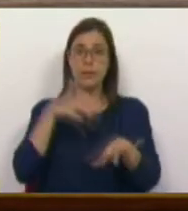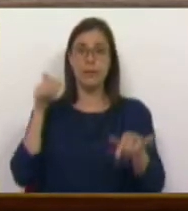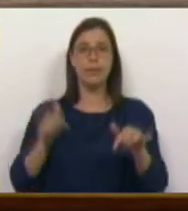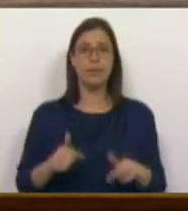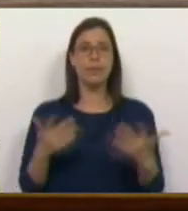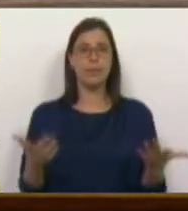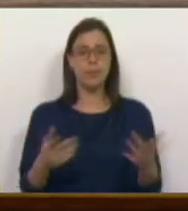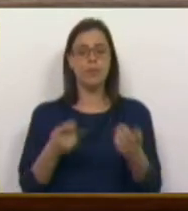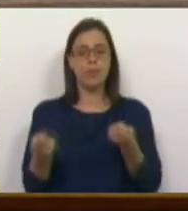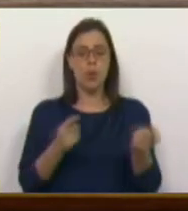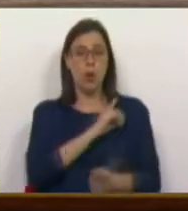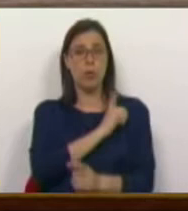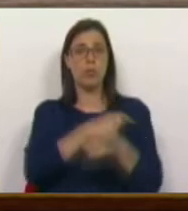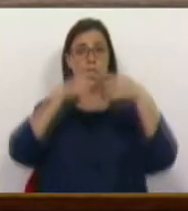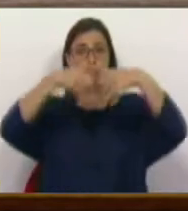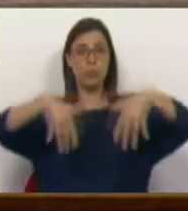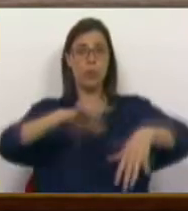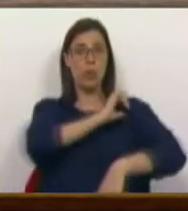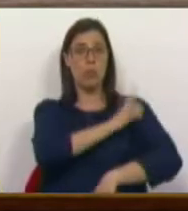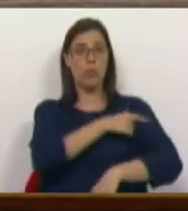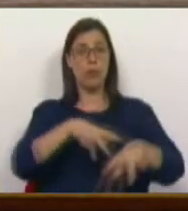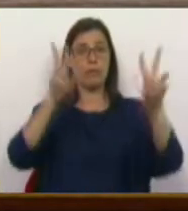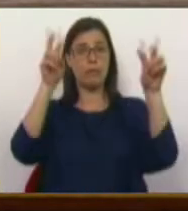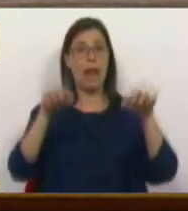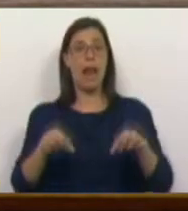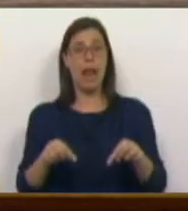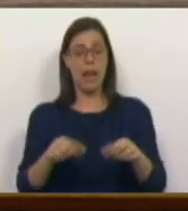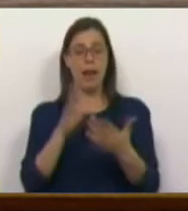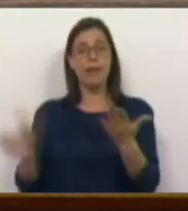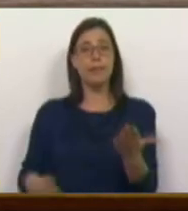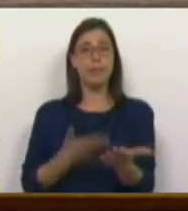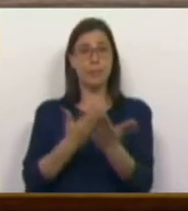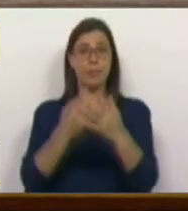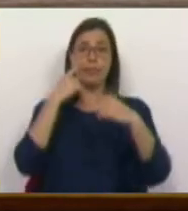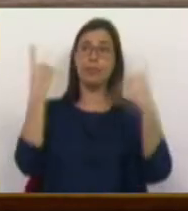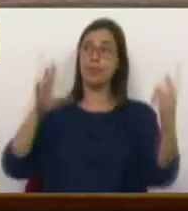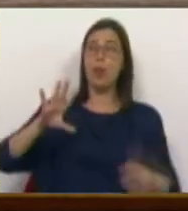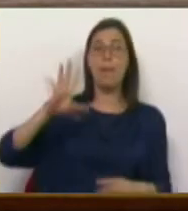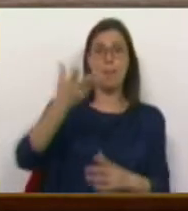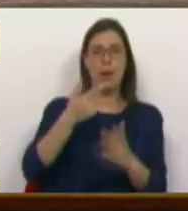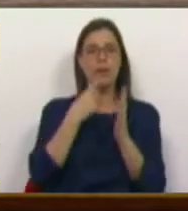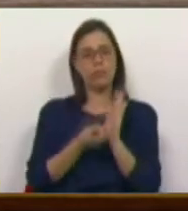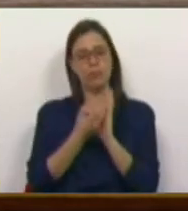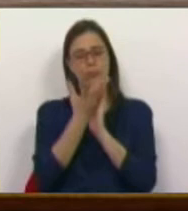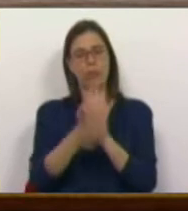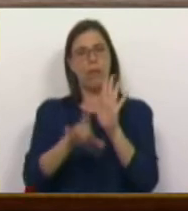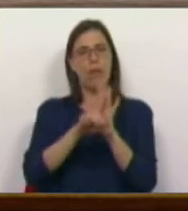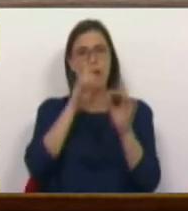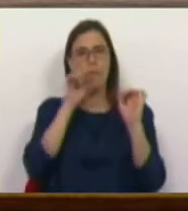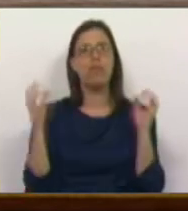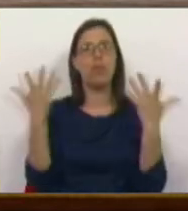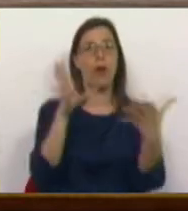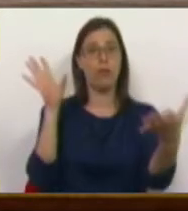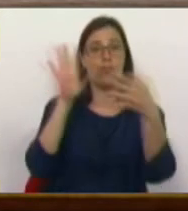Parlamento o órgão de soberania que tem poderes nesta matéria e apresenta ao país um pacote legislativo para a